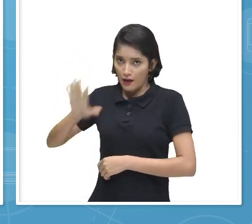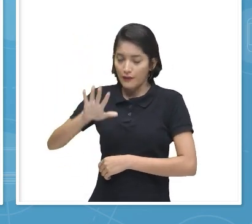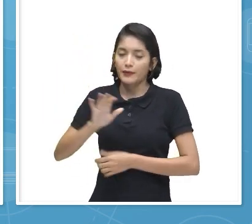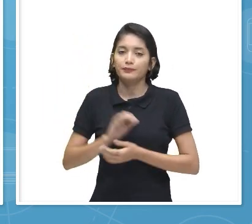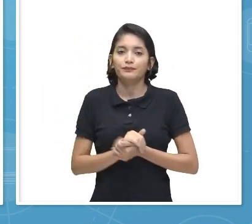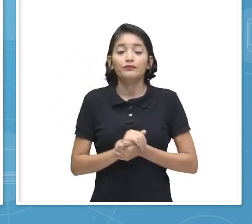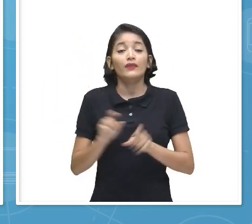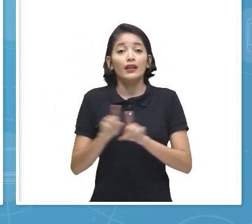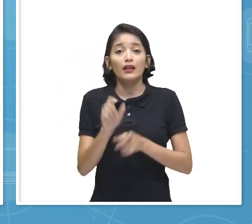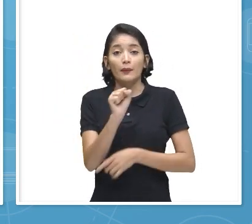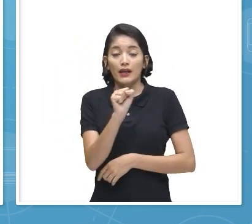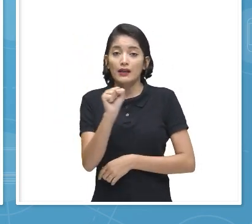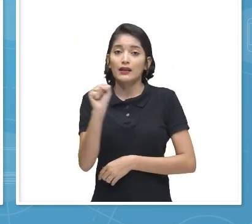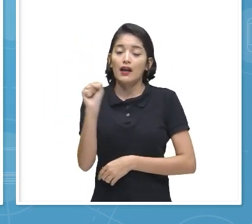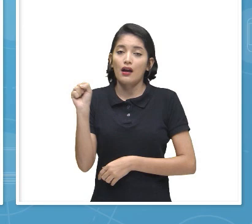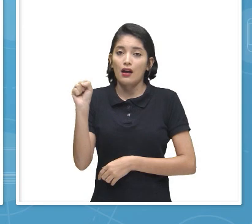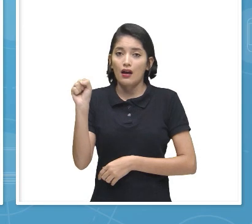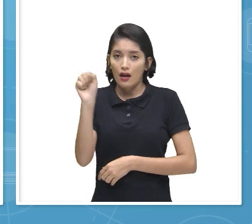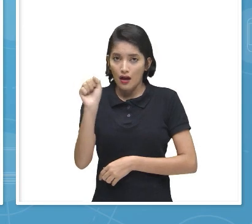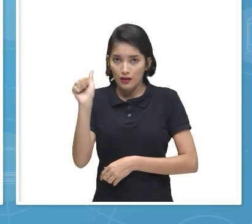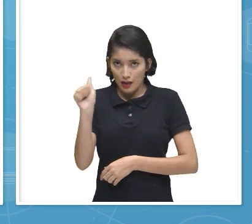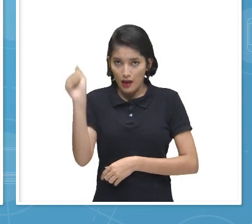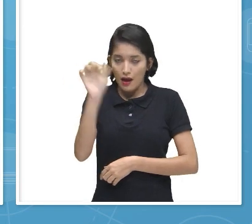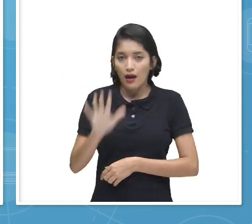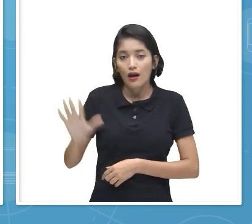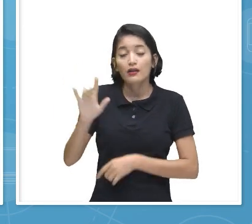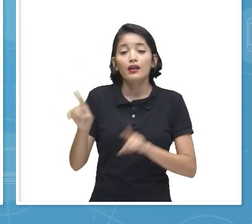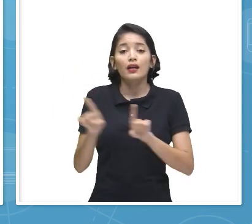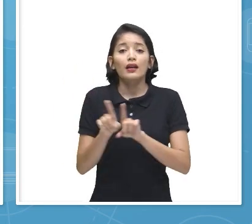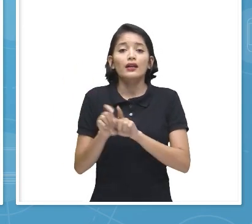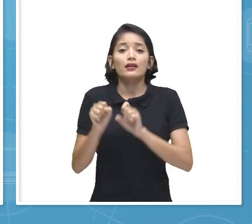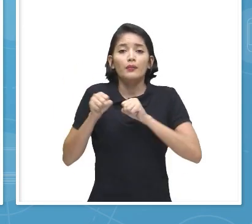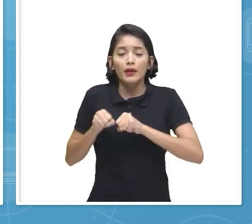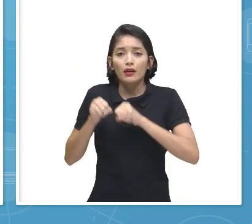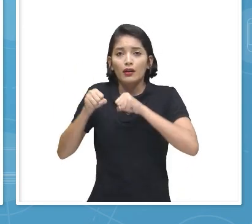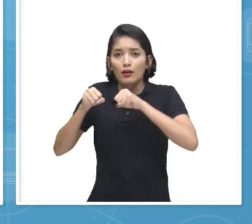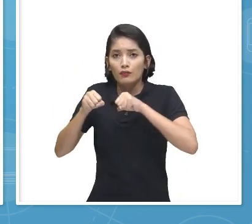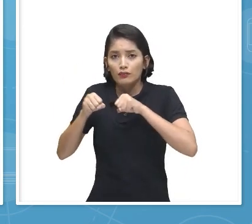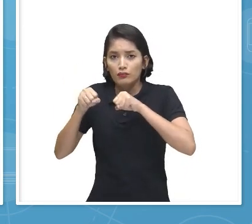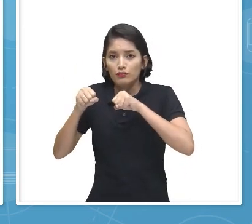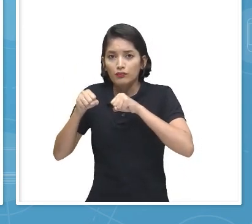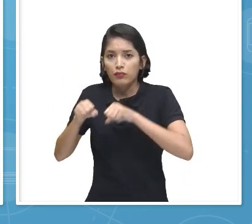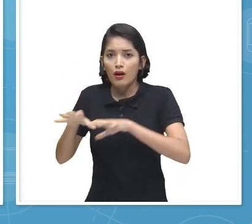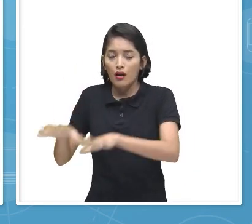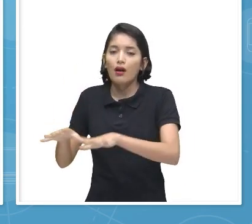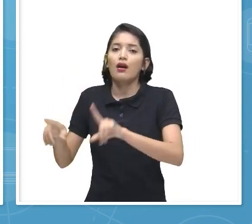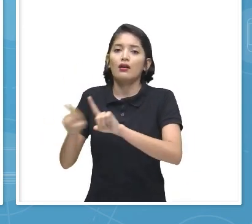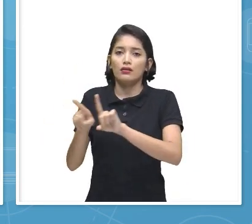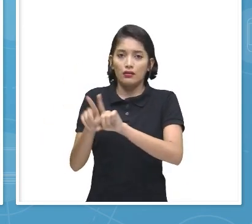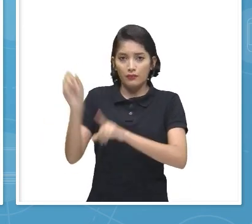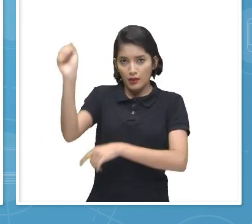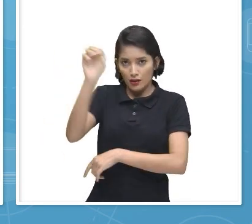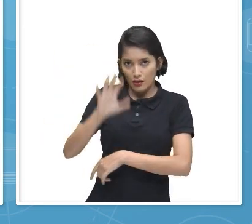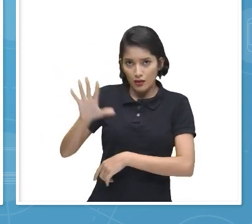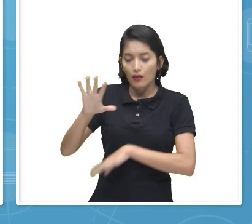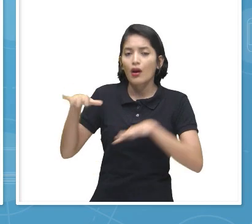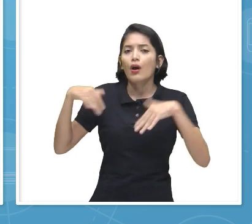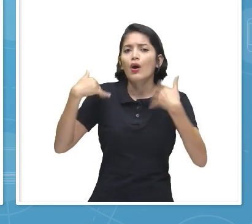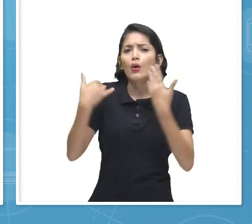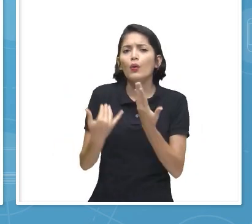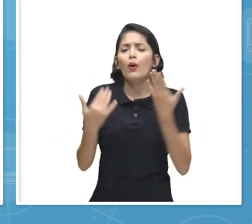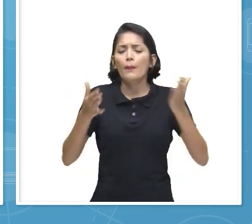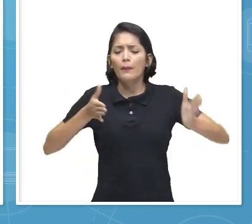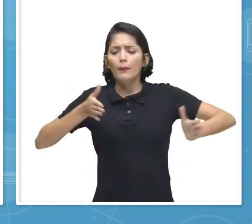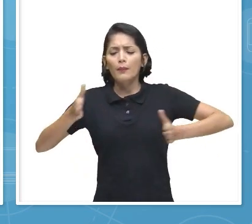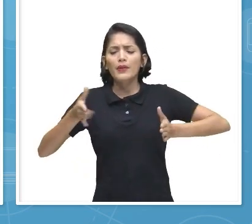e da Ásia, e entre as potências colonialistas europeias por conta do imperialismo. A qual fase do